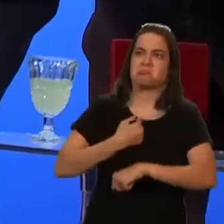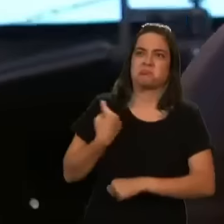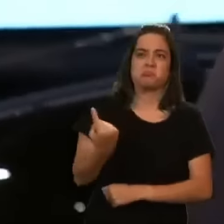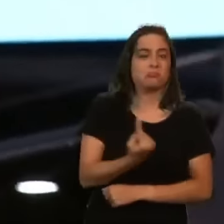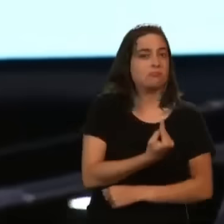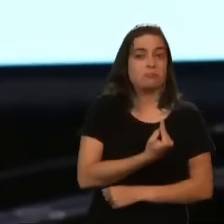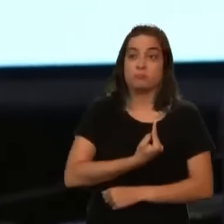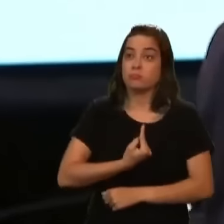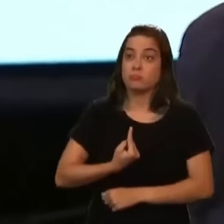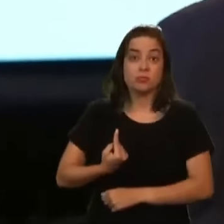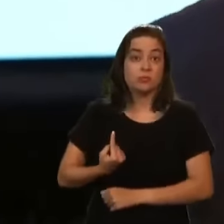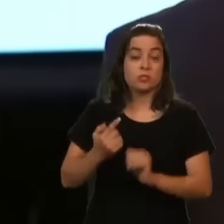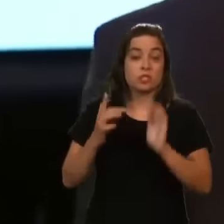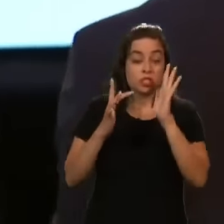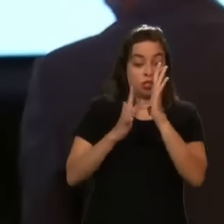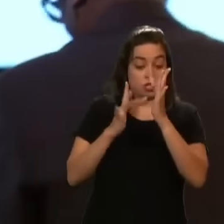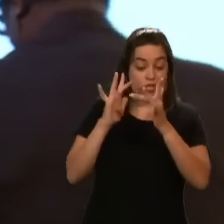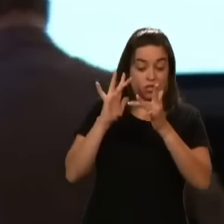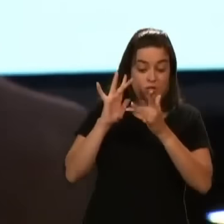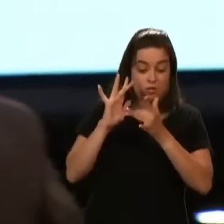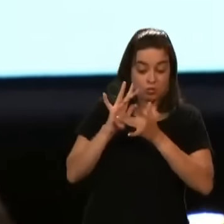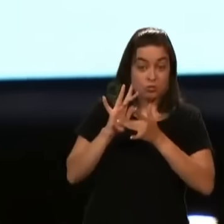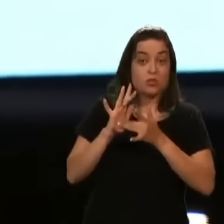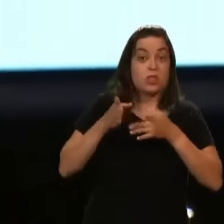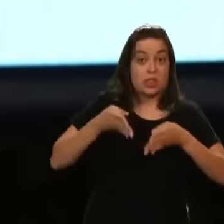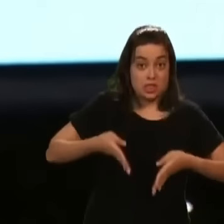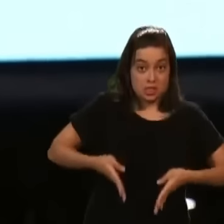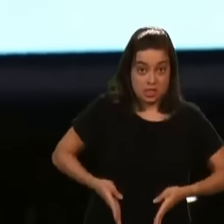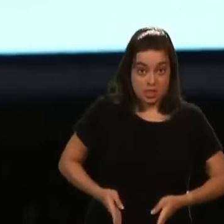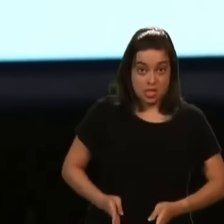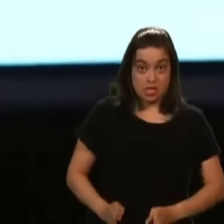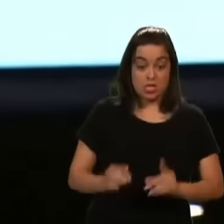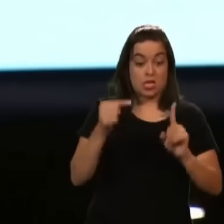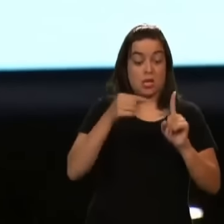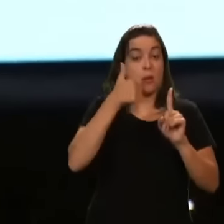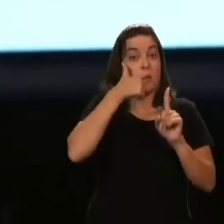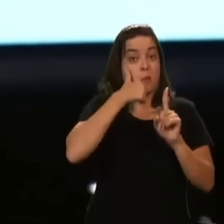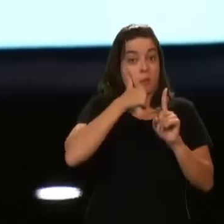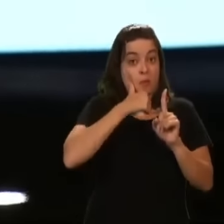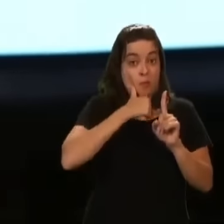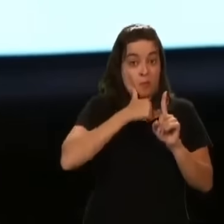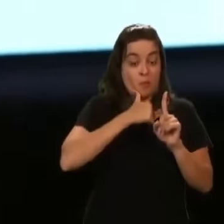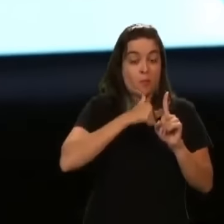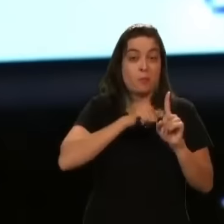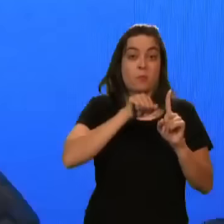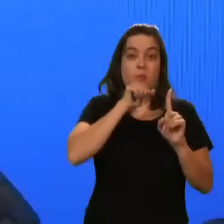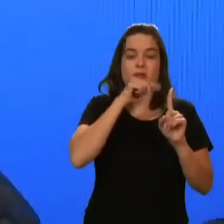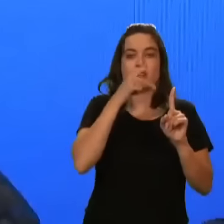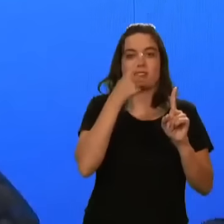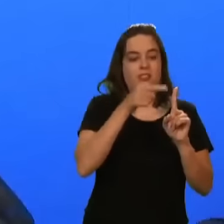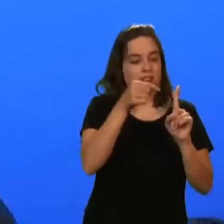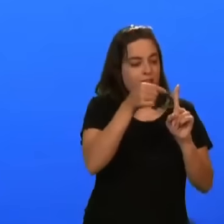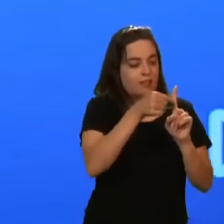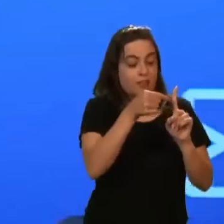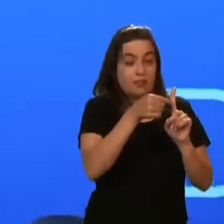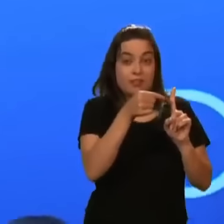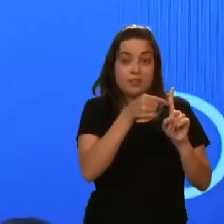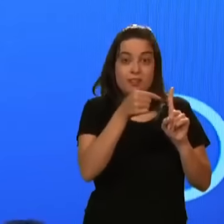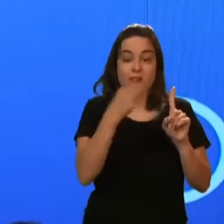Ele nasceu de uma mulher. Ele foi um feto dentro do ventre